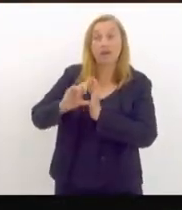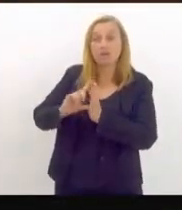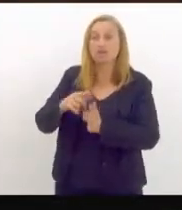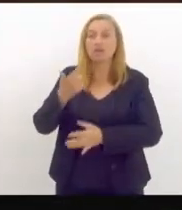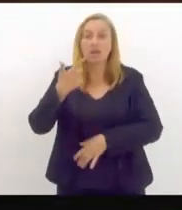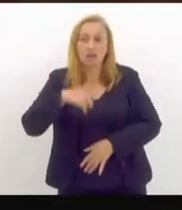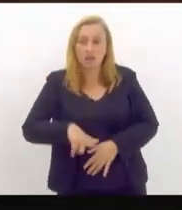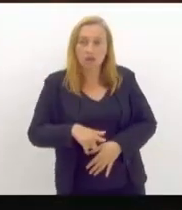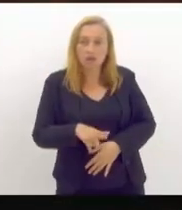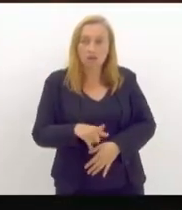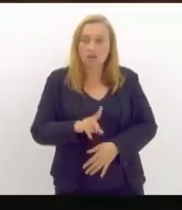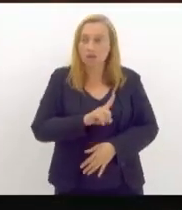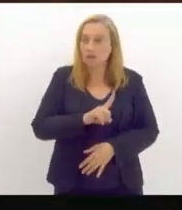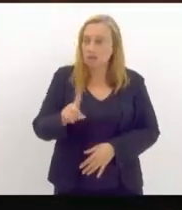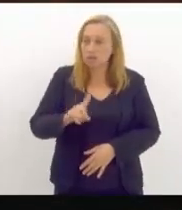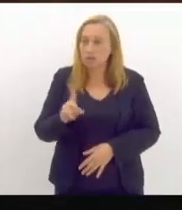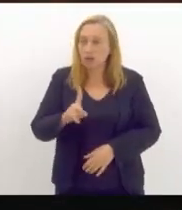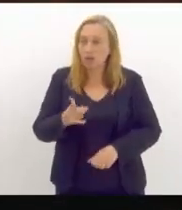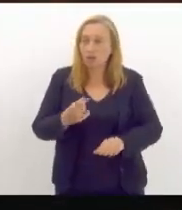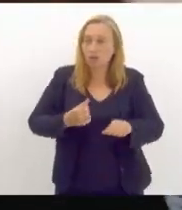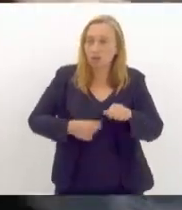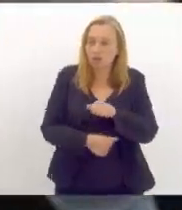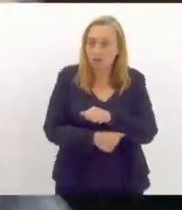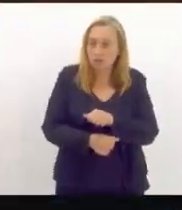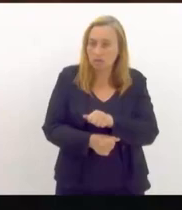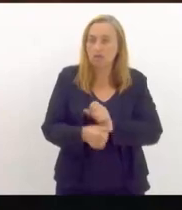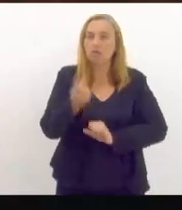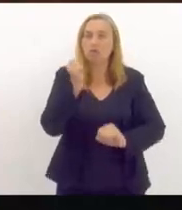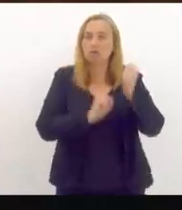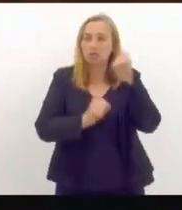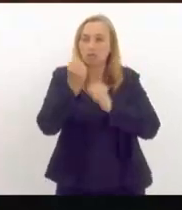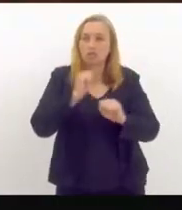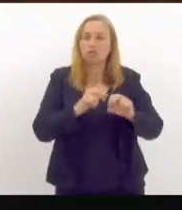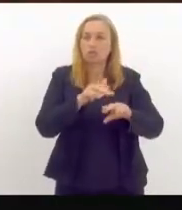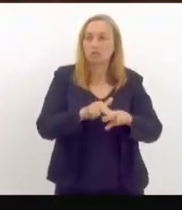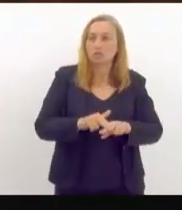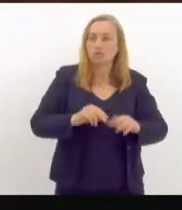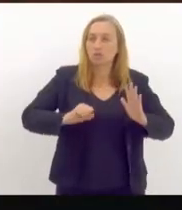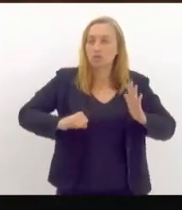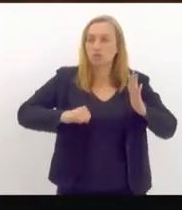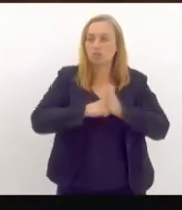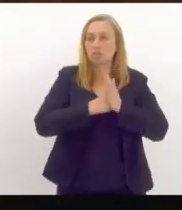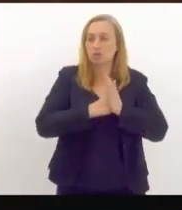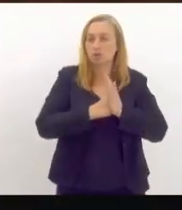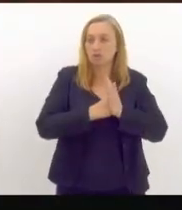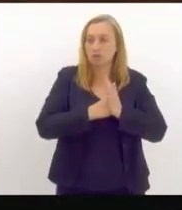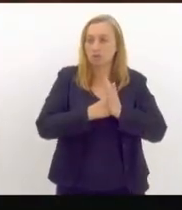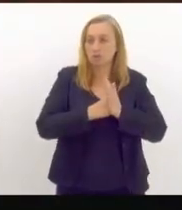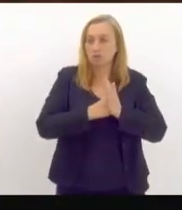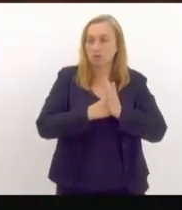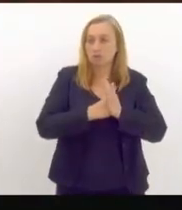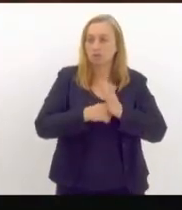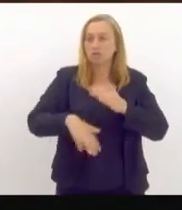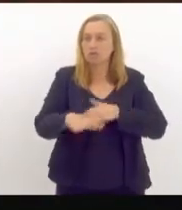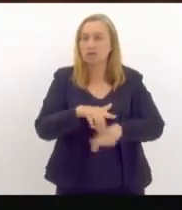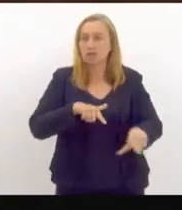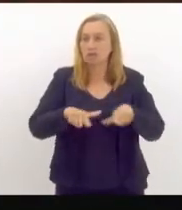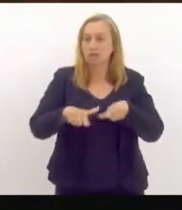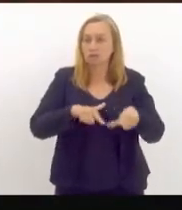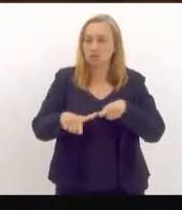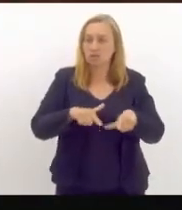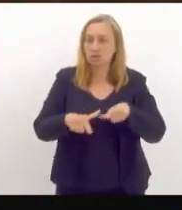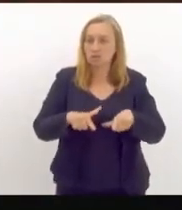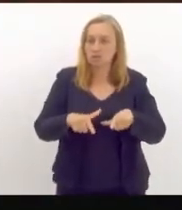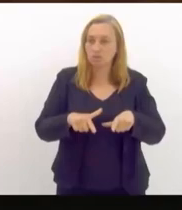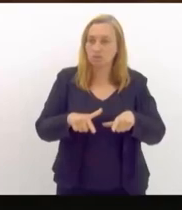repito com desaquecimento industrial e portanto teve um impacto no fluxo do mercado de trabalho que